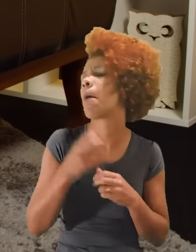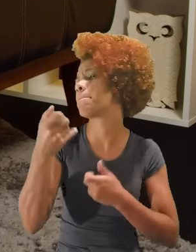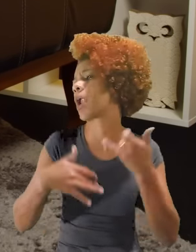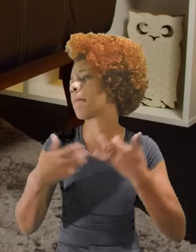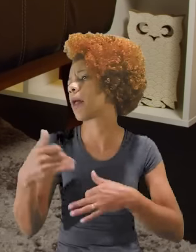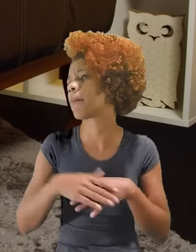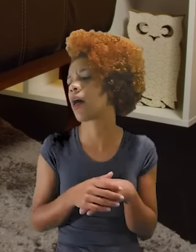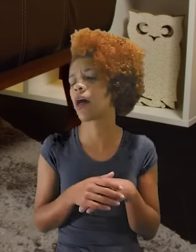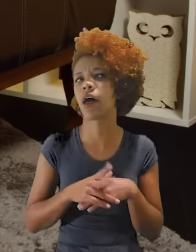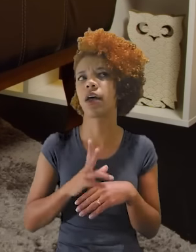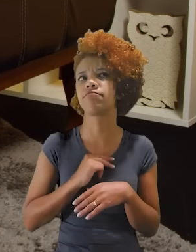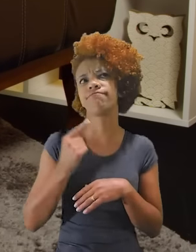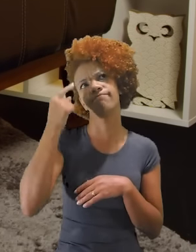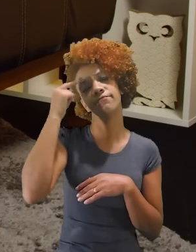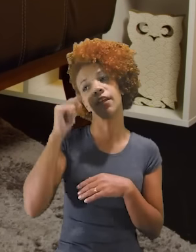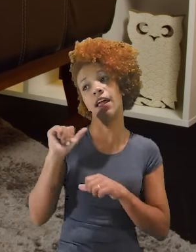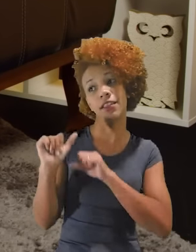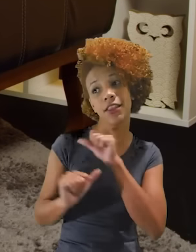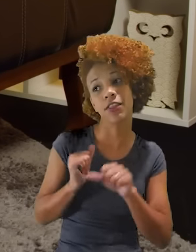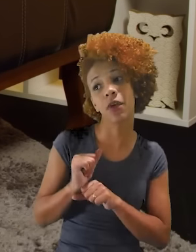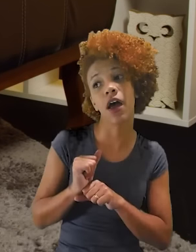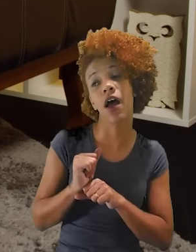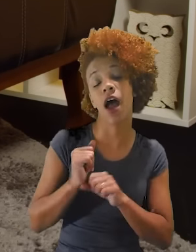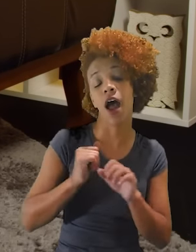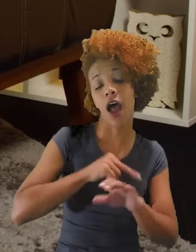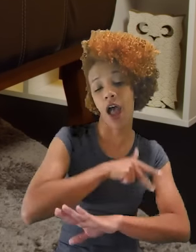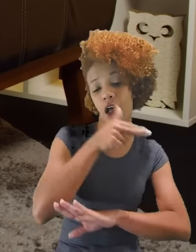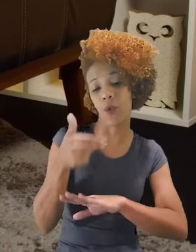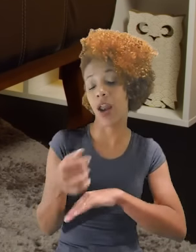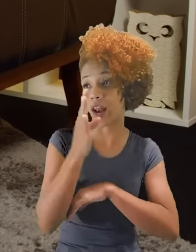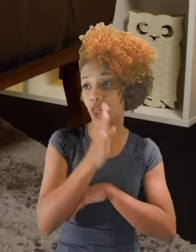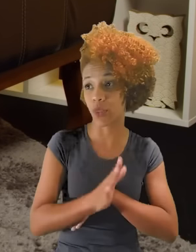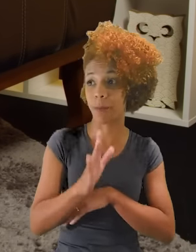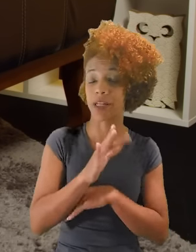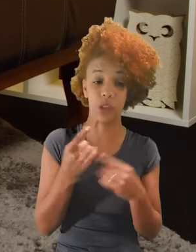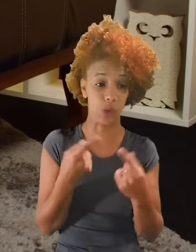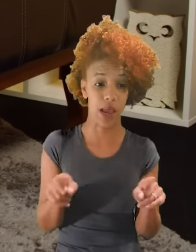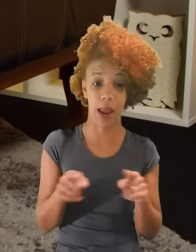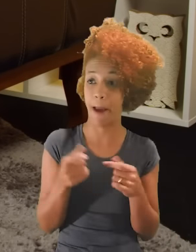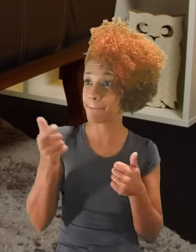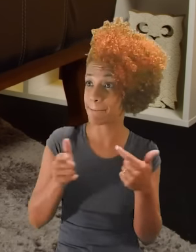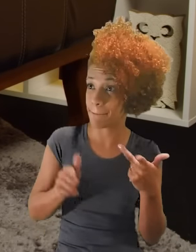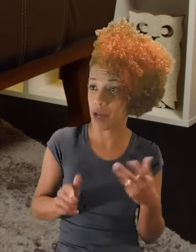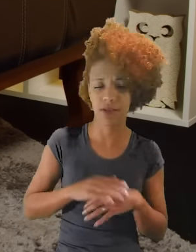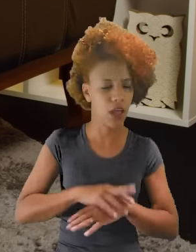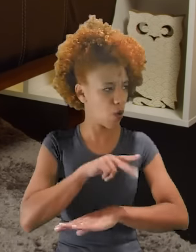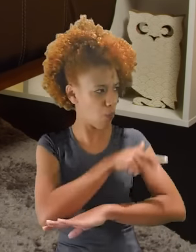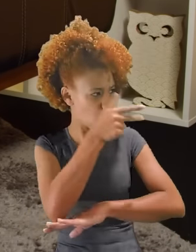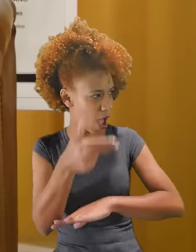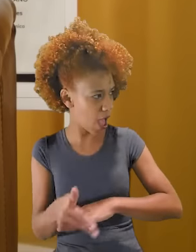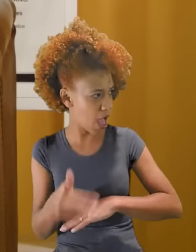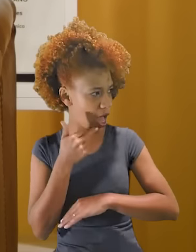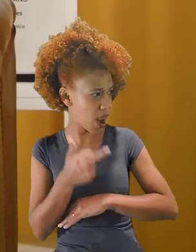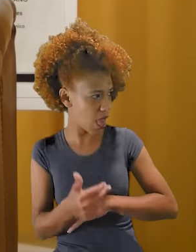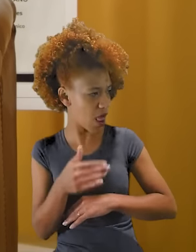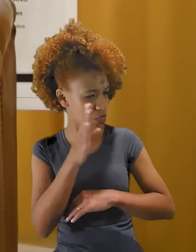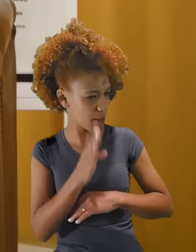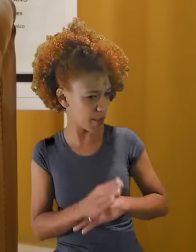Assim, contou a história. Aí, automaticamente, o Ari Barroso transformou em Aquarela do Brasil. Que é uma das músicas mais regravadas da história. Então, Aquarela do Brasil é quase que